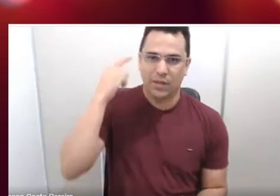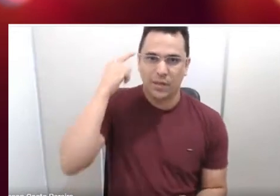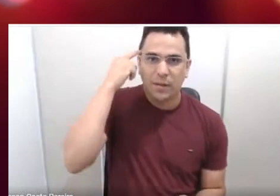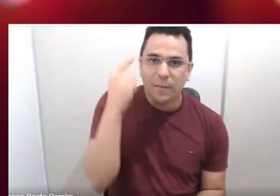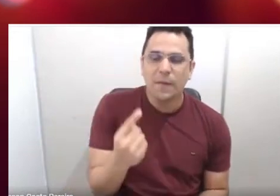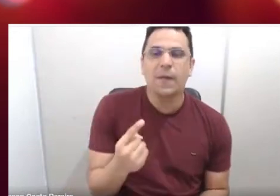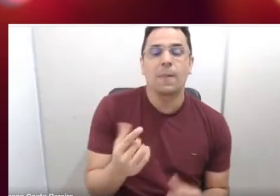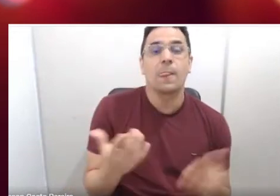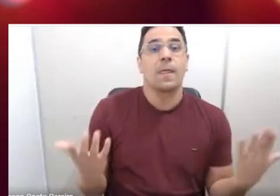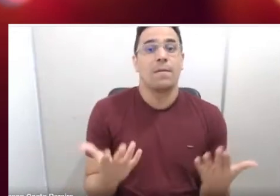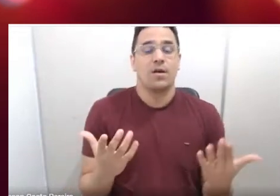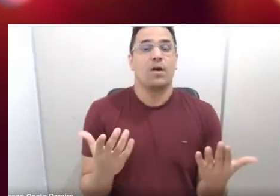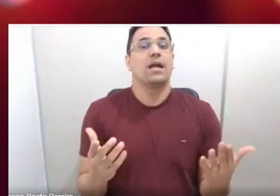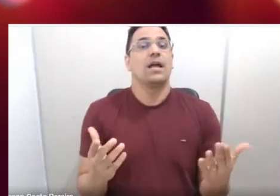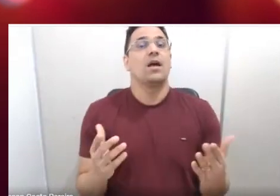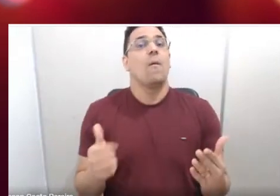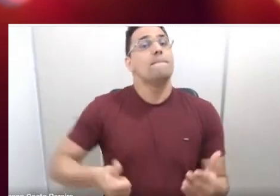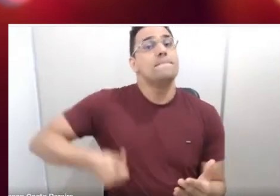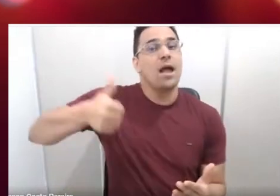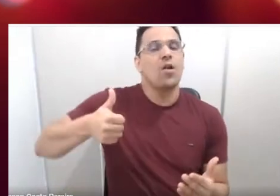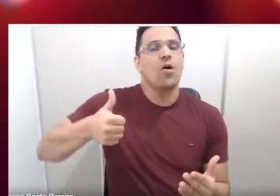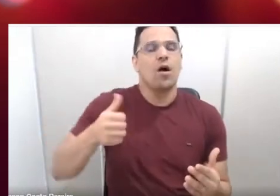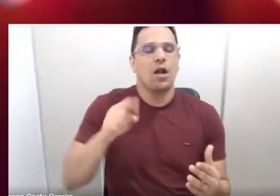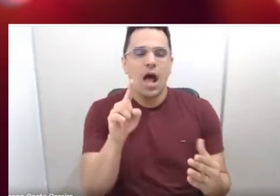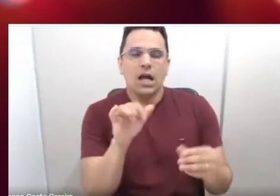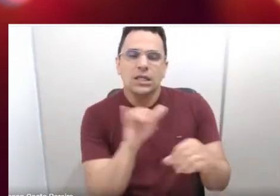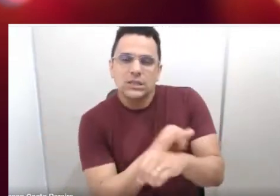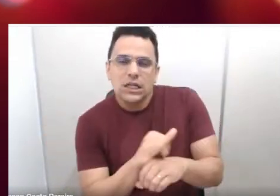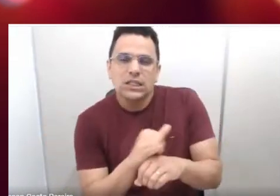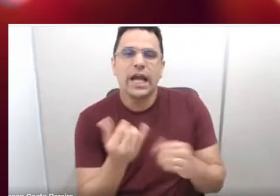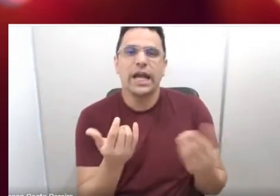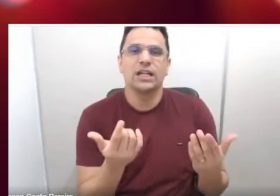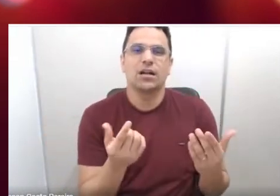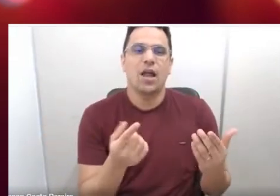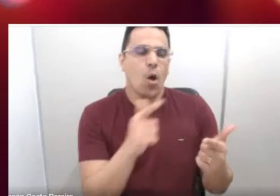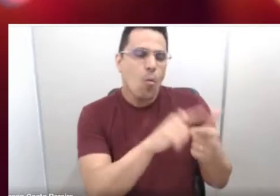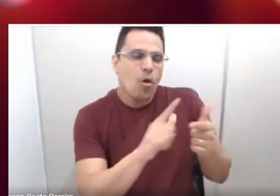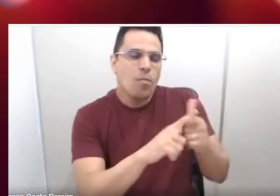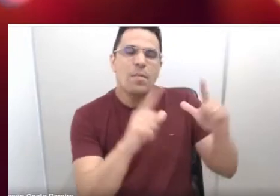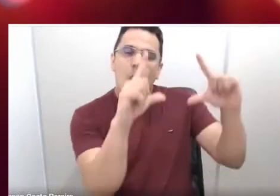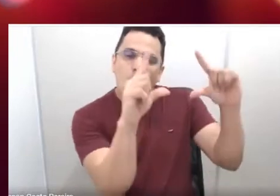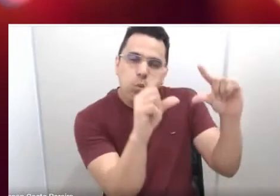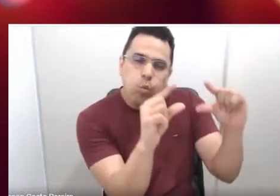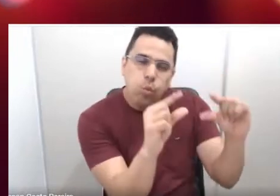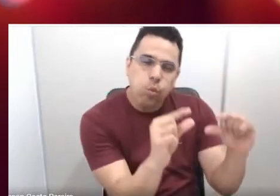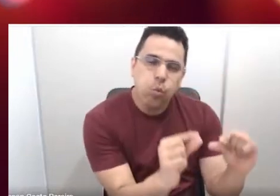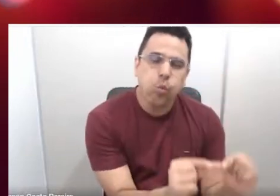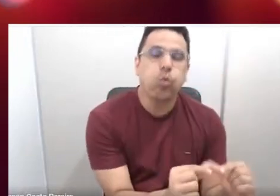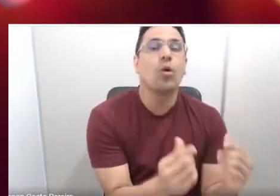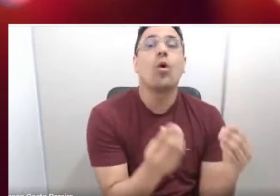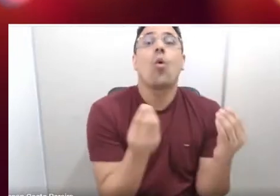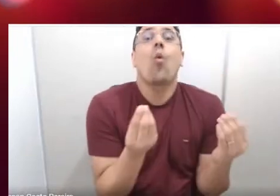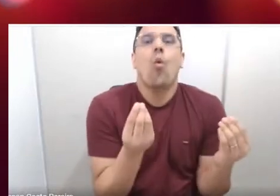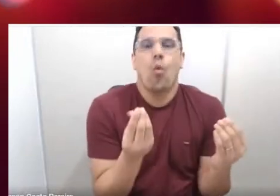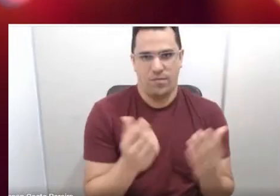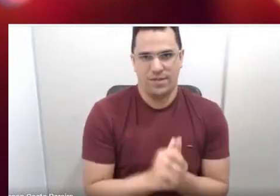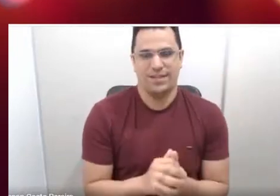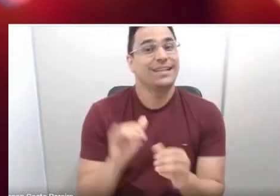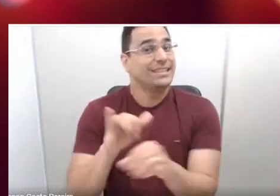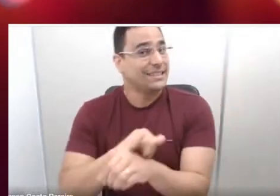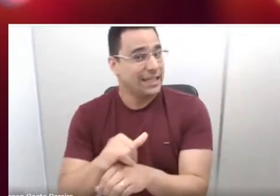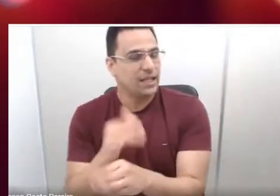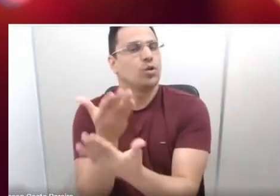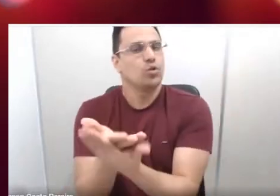danos, redução de impacto e como ter saídas coletivas mesmo para esse cenário que a gente enfrenta dentro da universidade, dentro da nossa